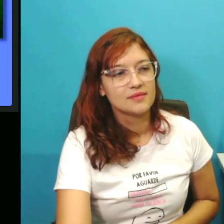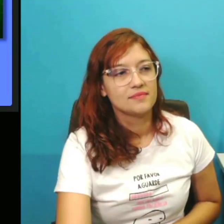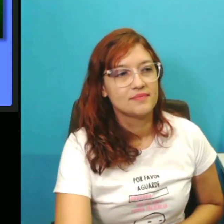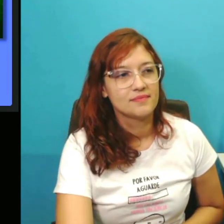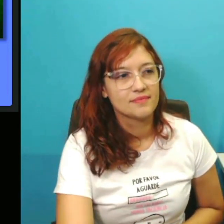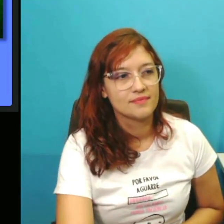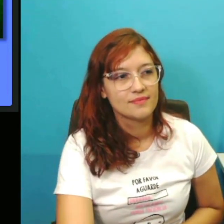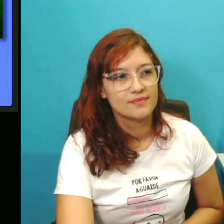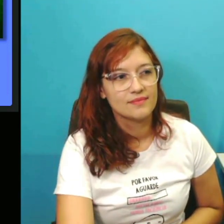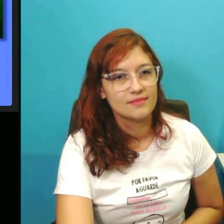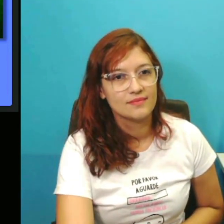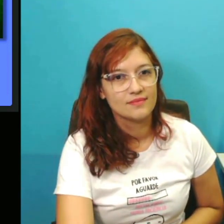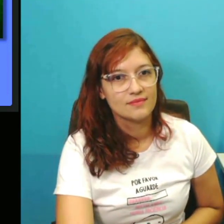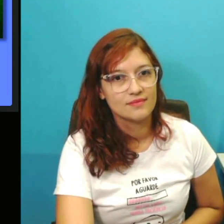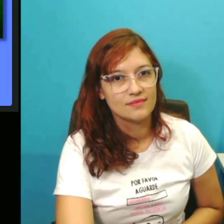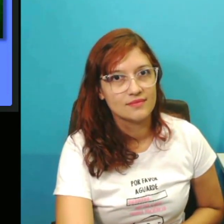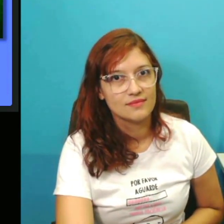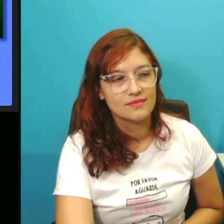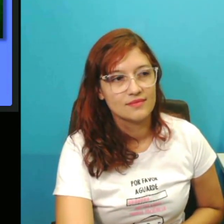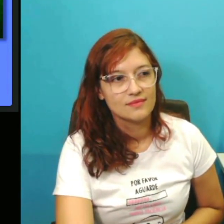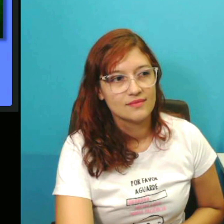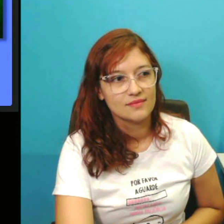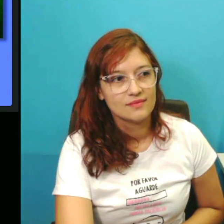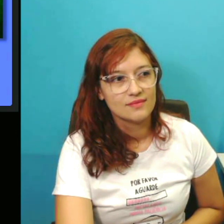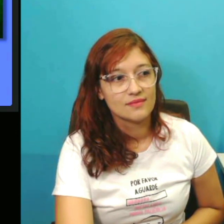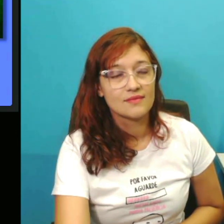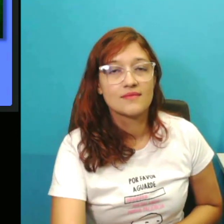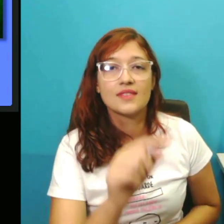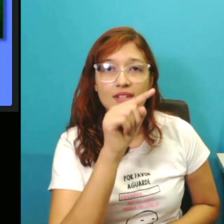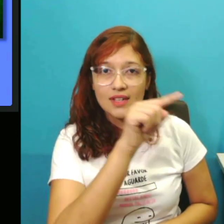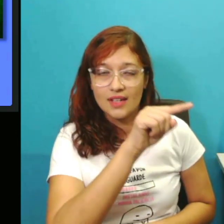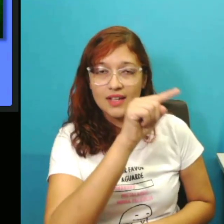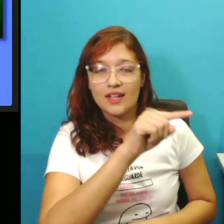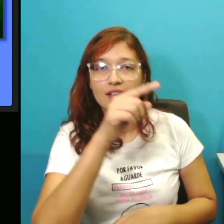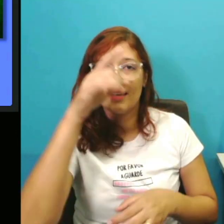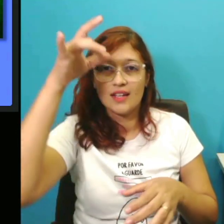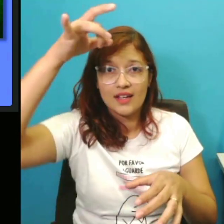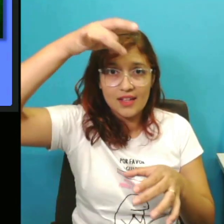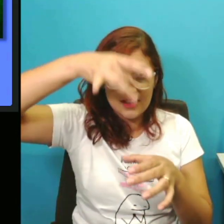E aí a projeção conforme a figura B.